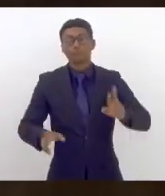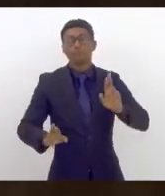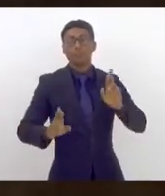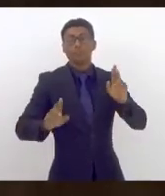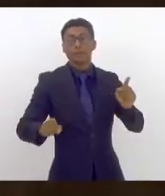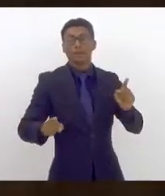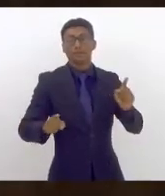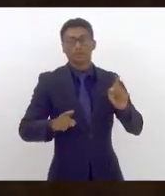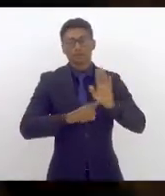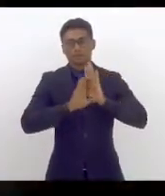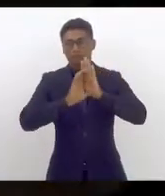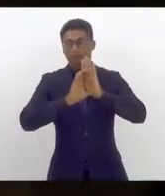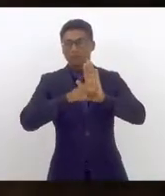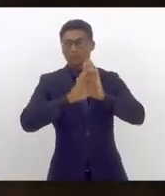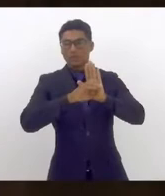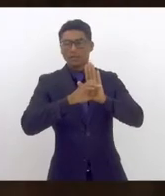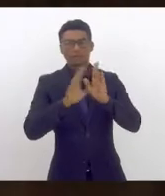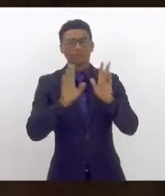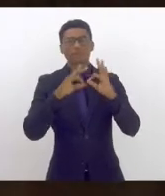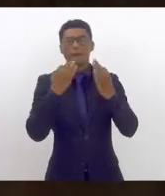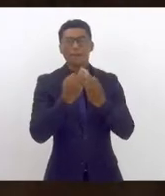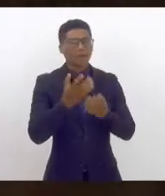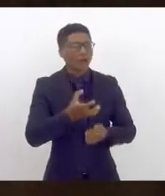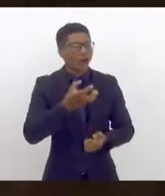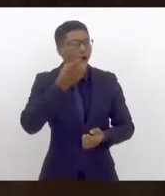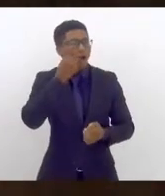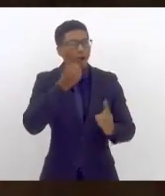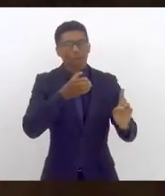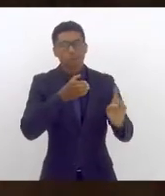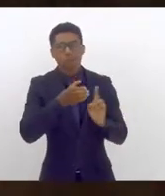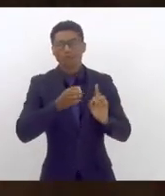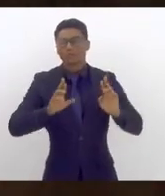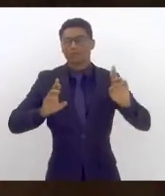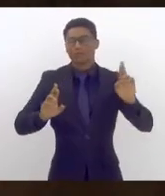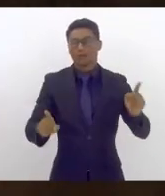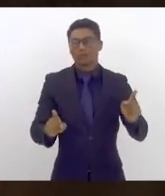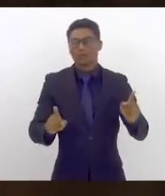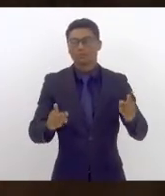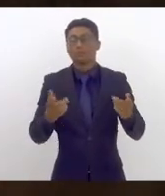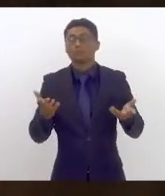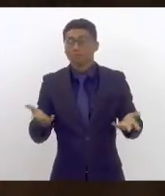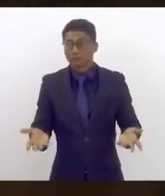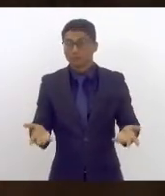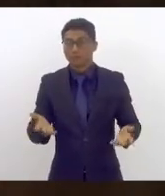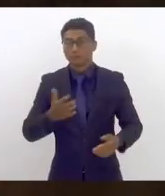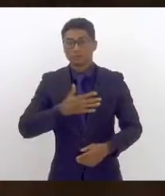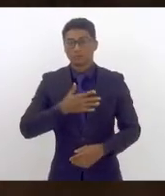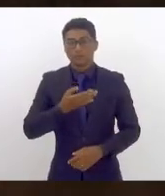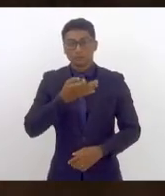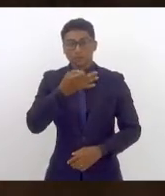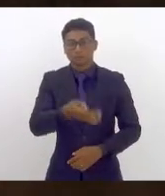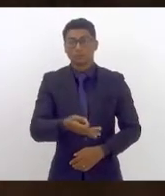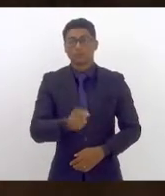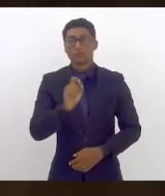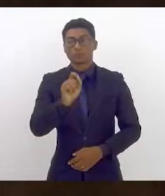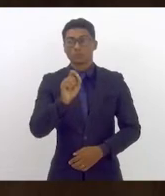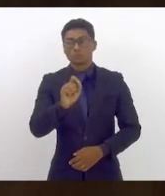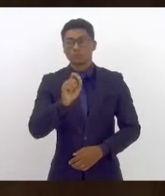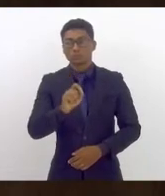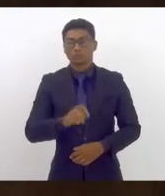de família colhedora assim pôr seu presidente o meu parecer é